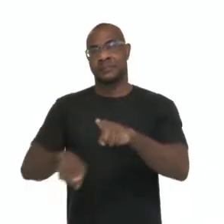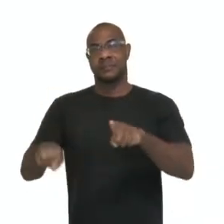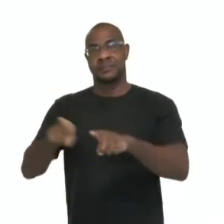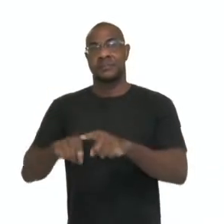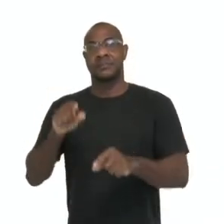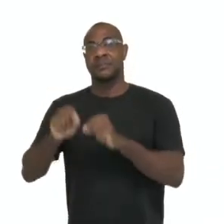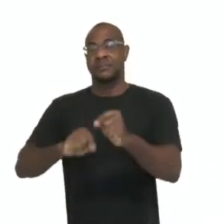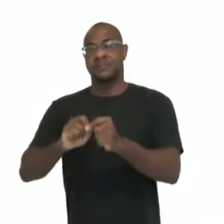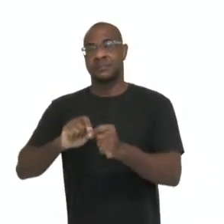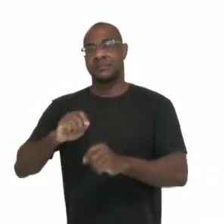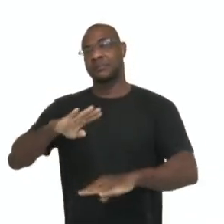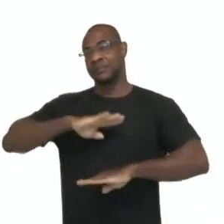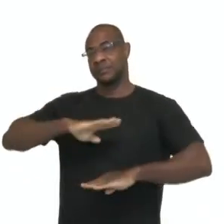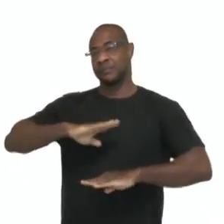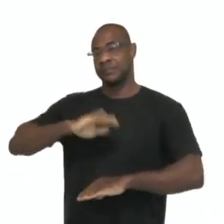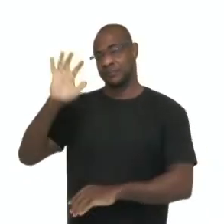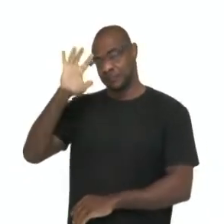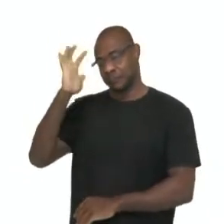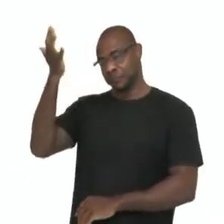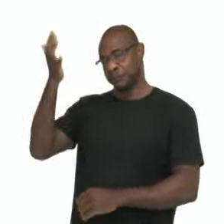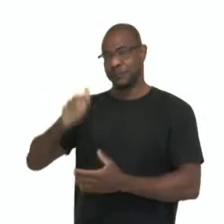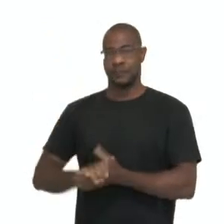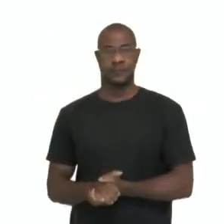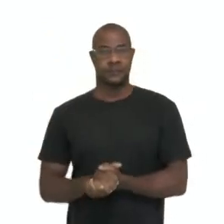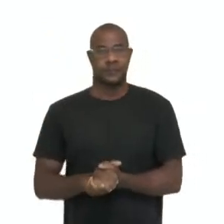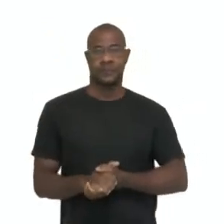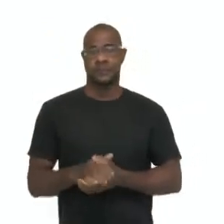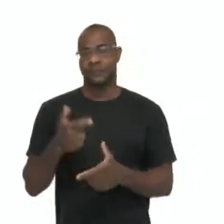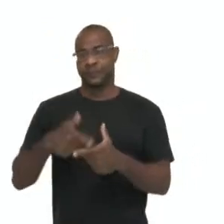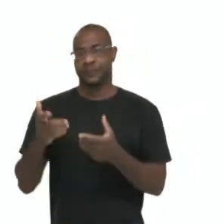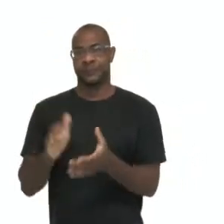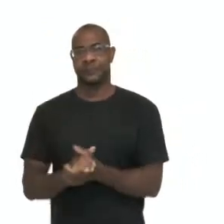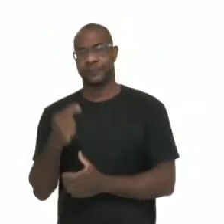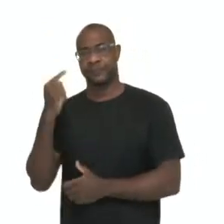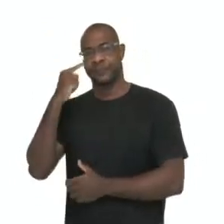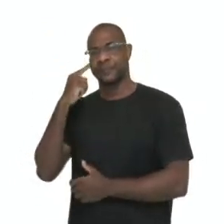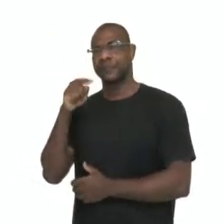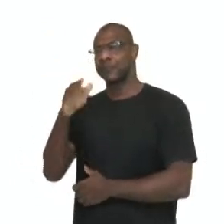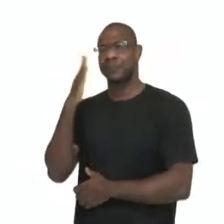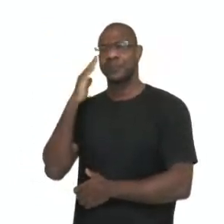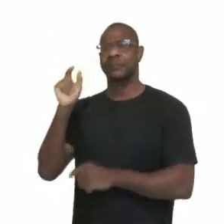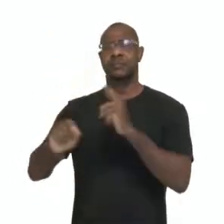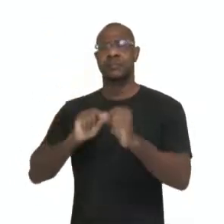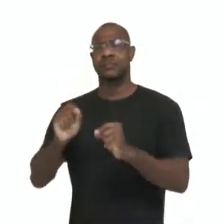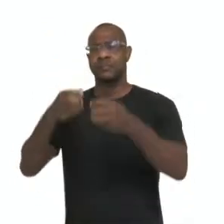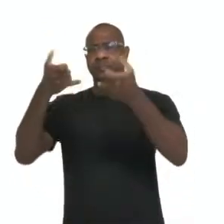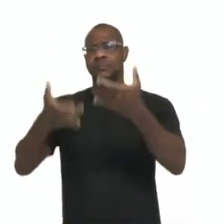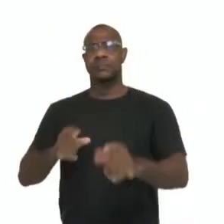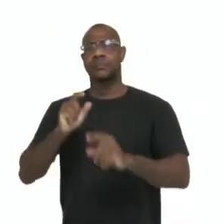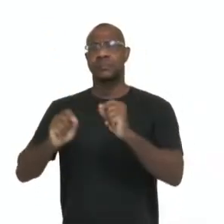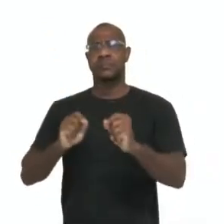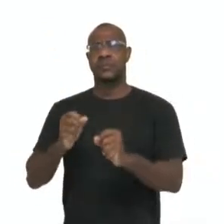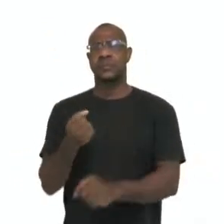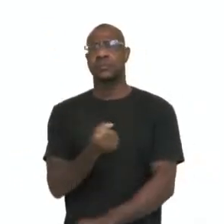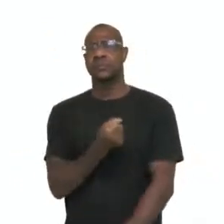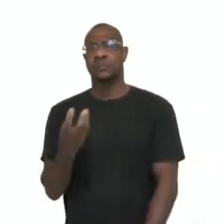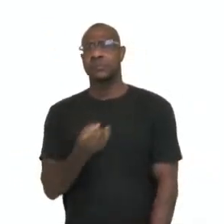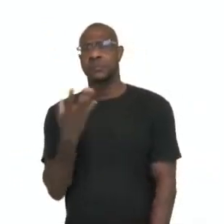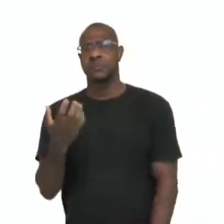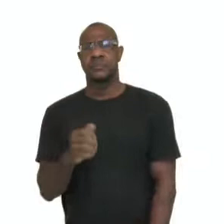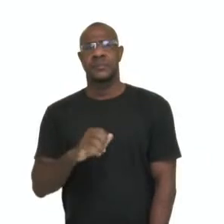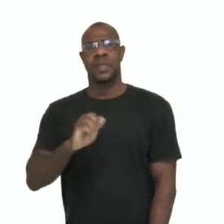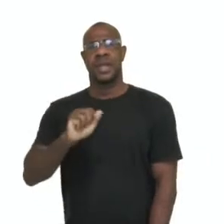de situações problemas. Vamos pensar um pouquinho. Você sabe dizer quantos